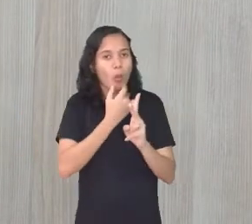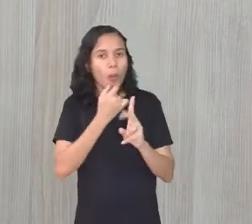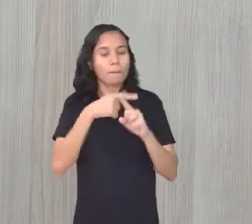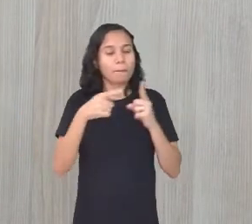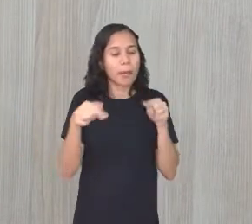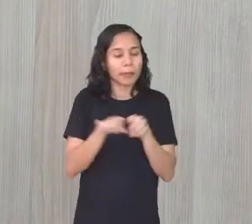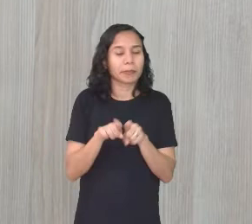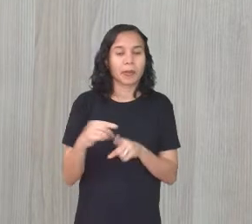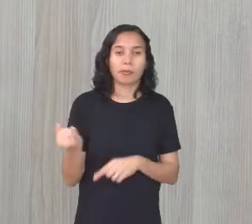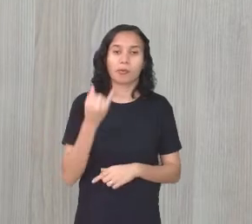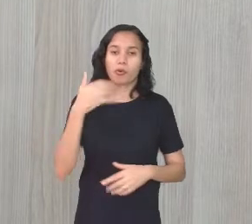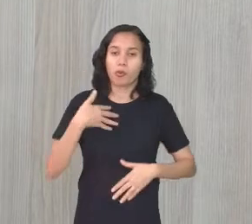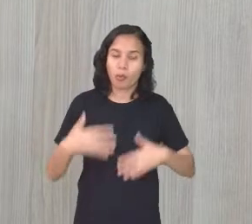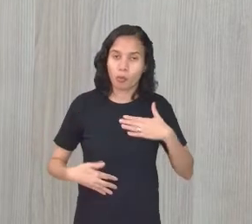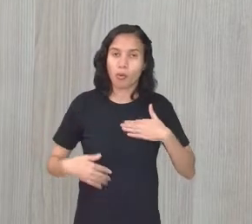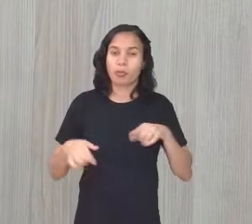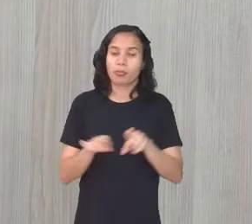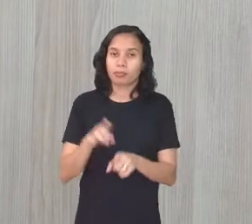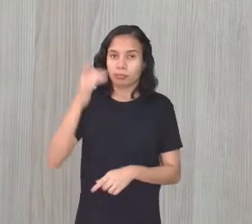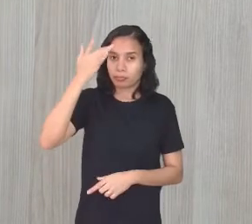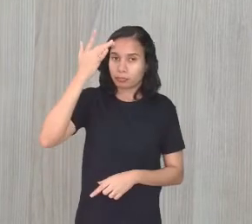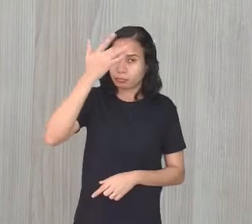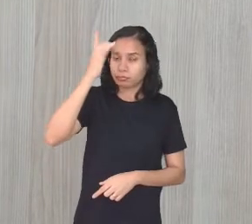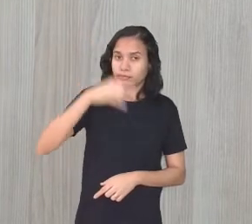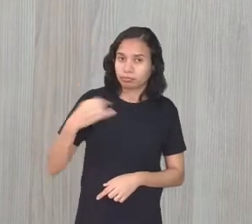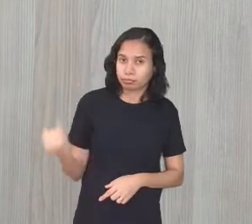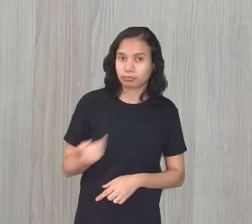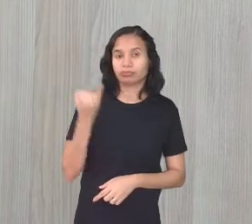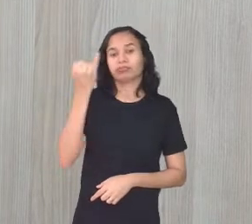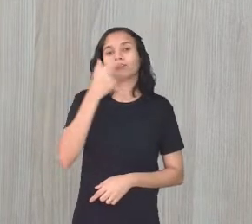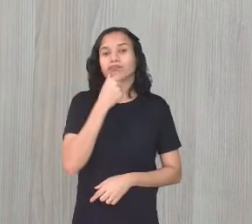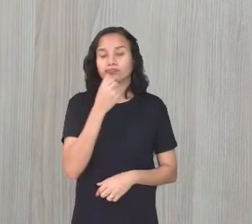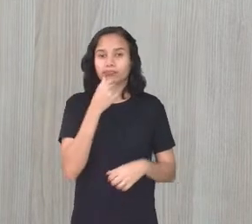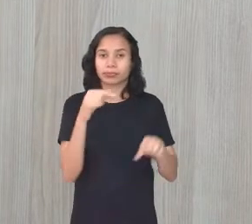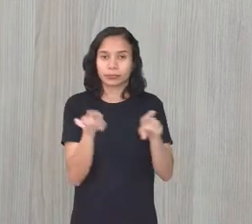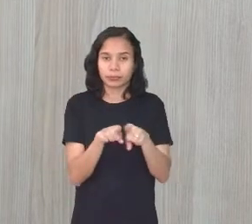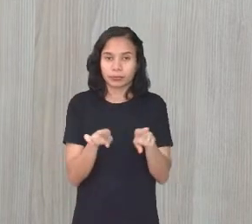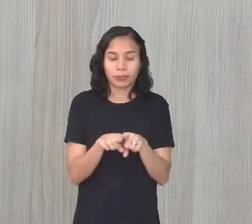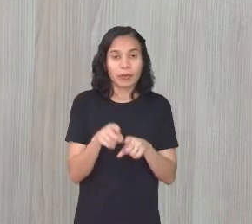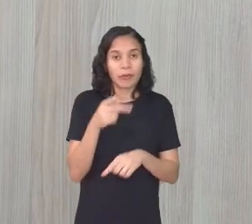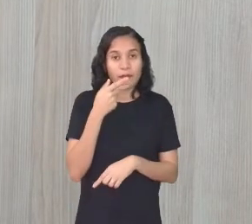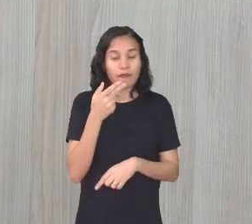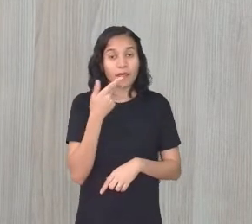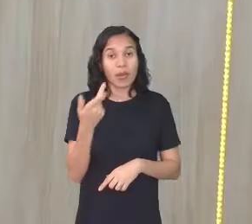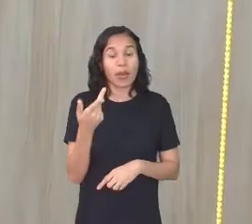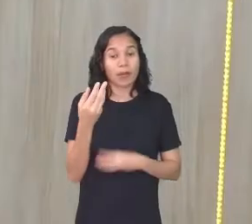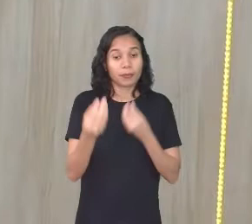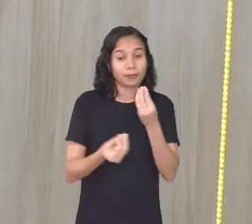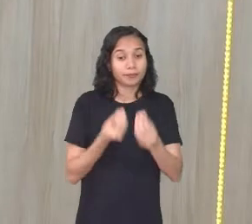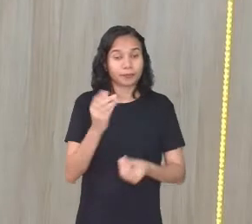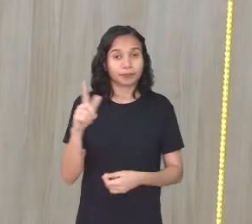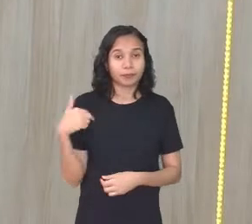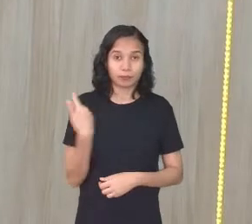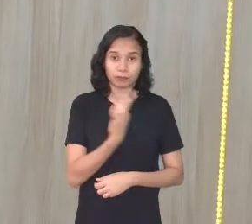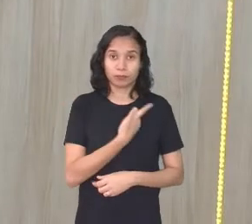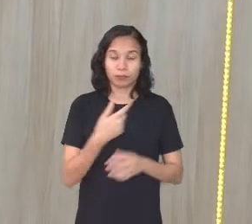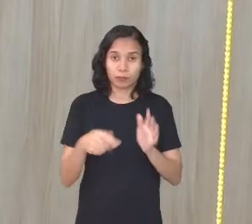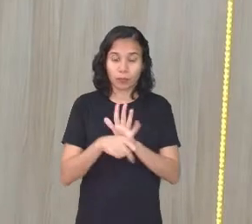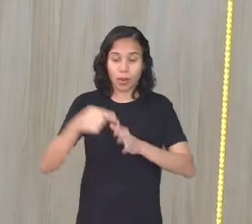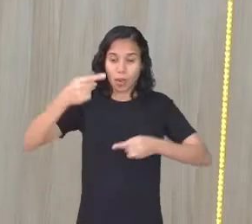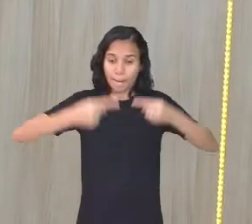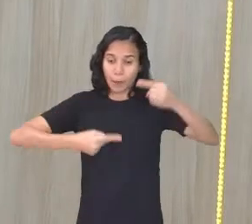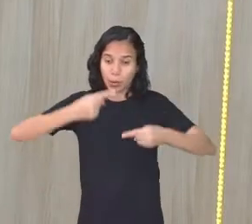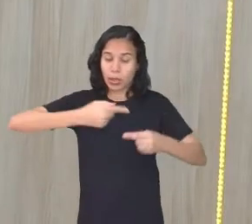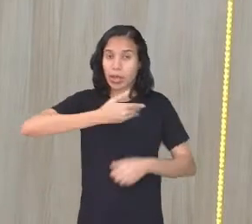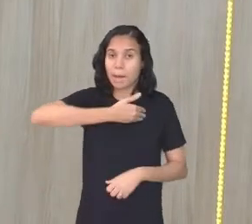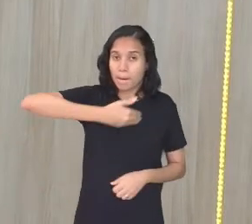física como a questão mental. É muito Exatamente. importante. E o E a homem gente também é traz a acometido. questão disso também para parte das políticas públicas, né?